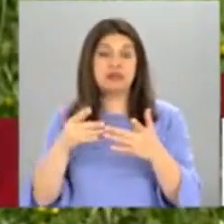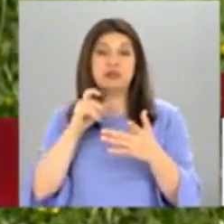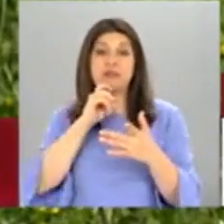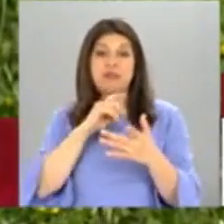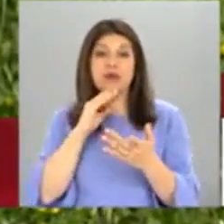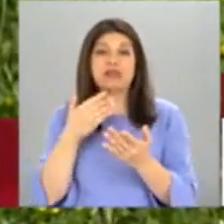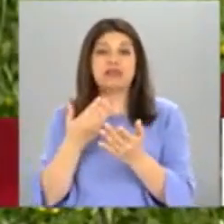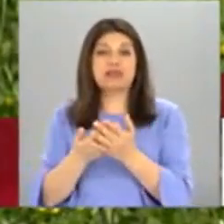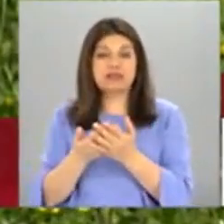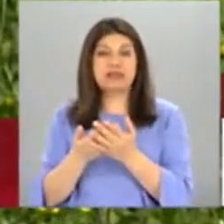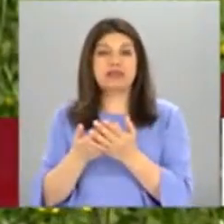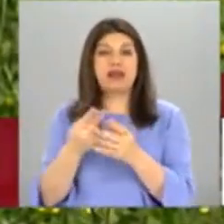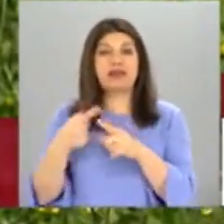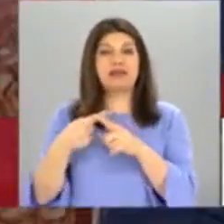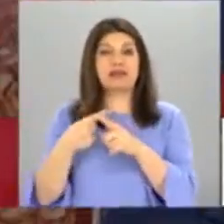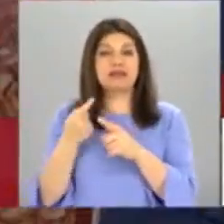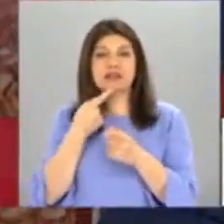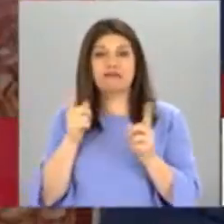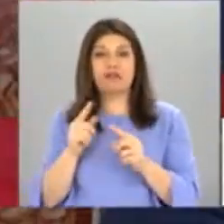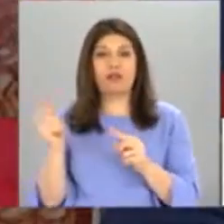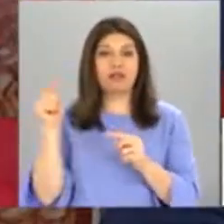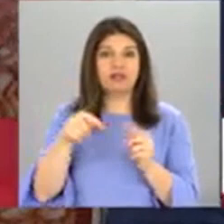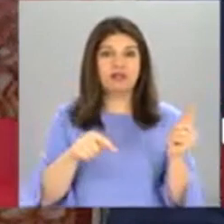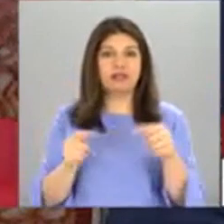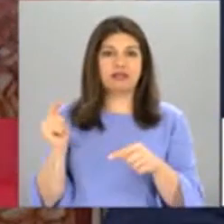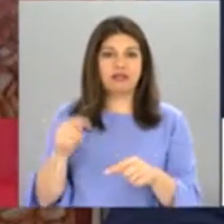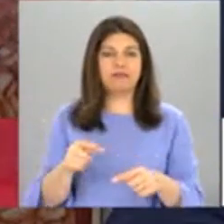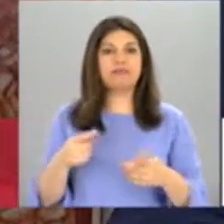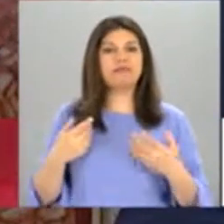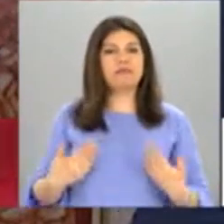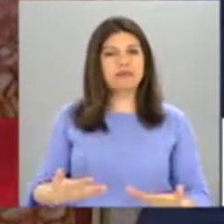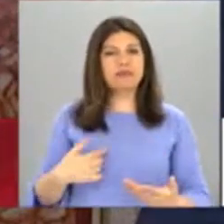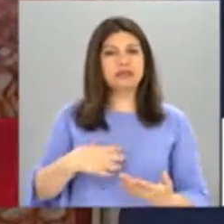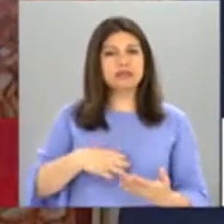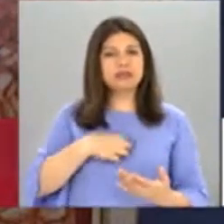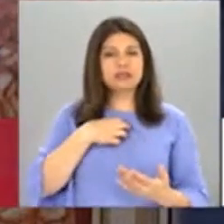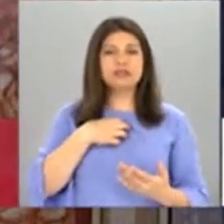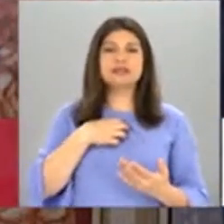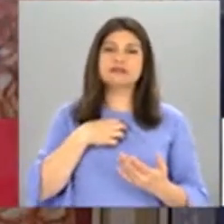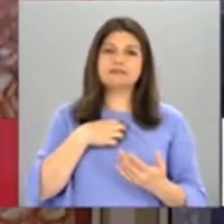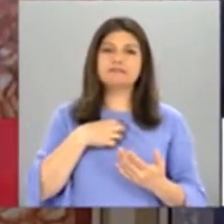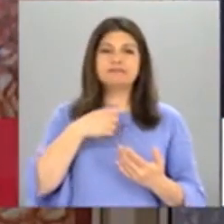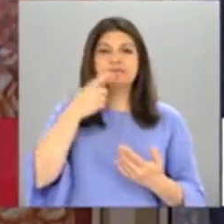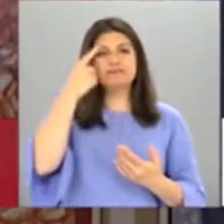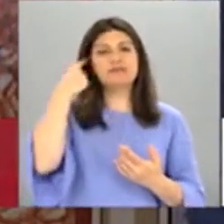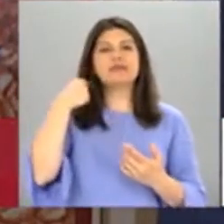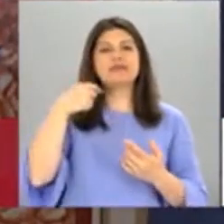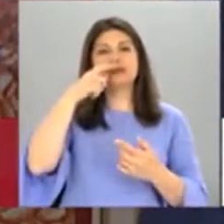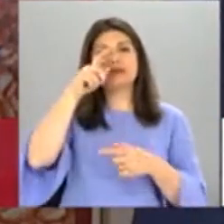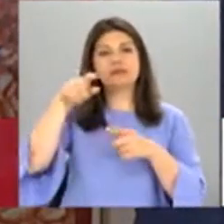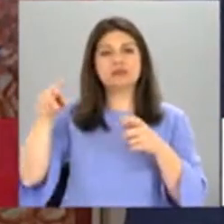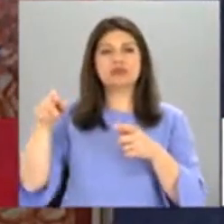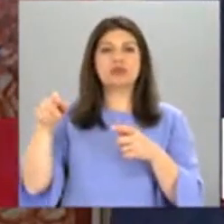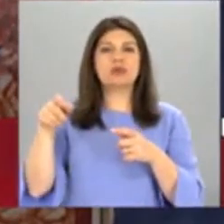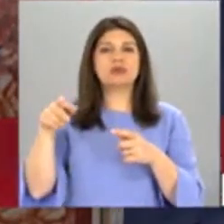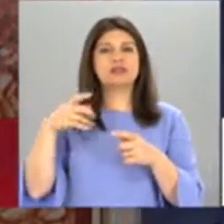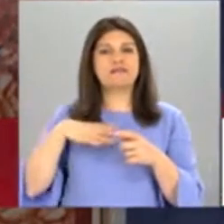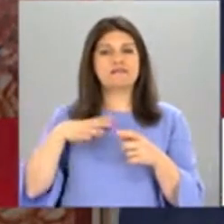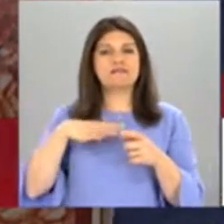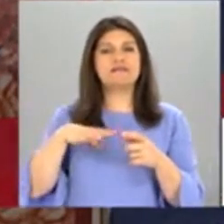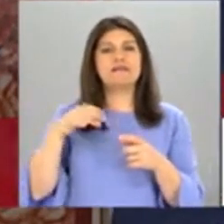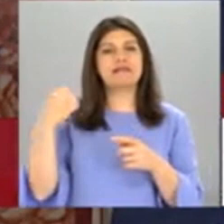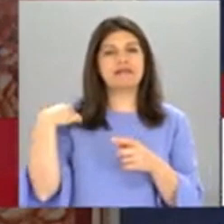novos sinais. Neste momento sentimos uma procura muito grande por casas que tenham só um pouco de jardim, ou seja, que as